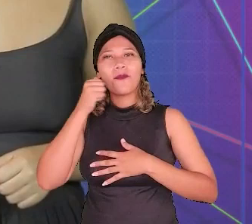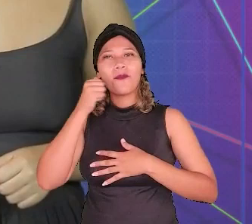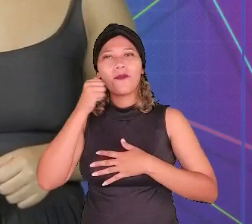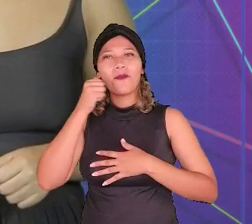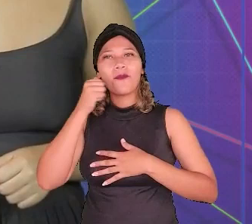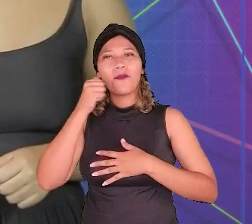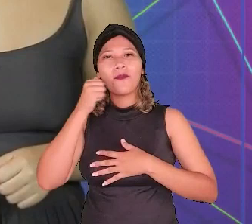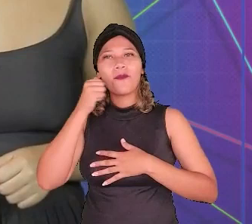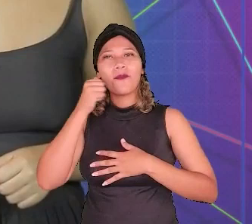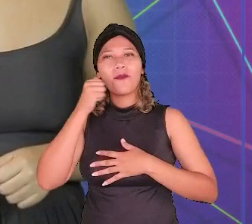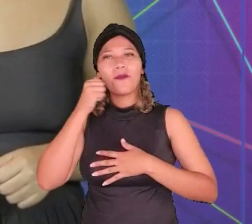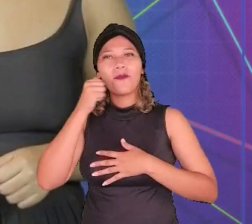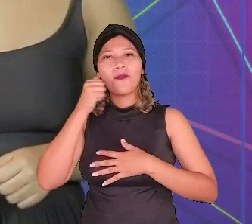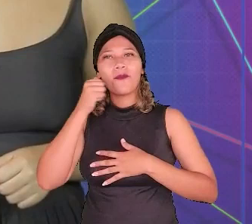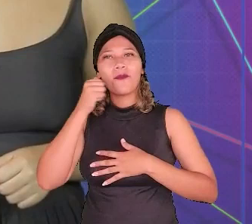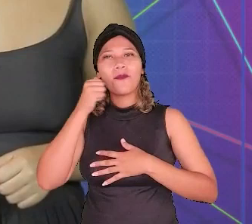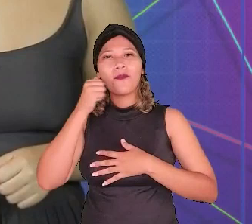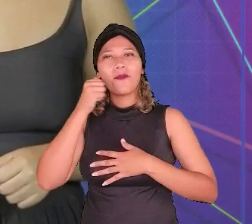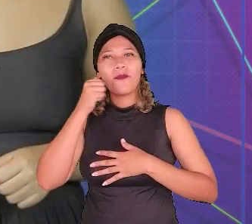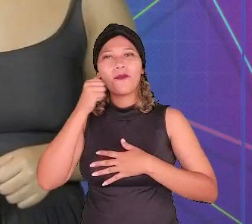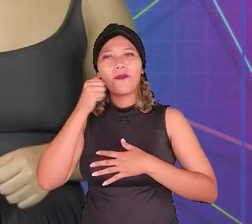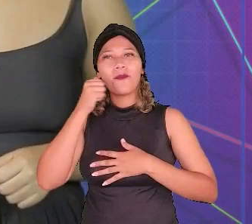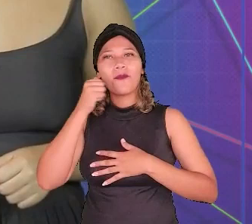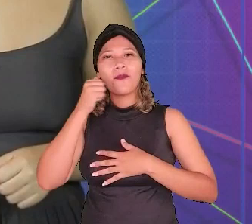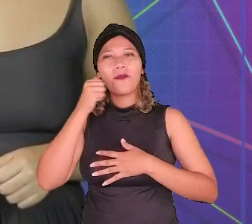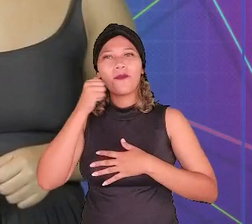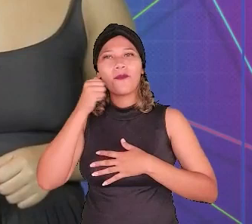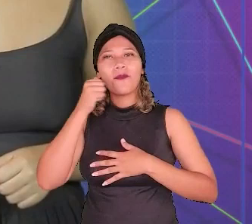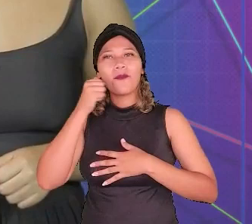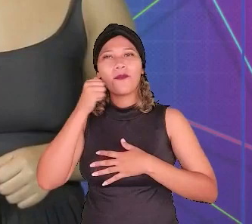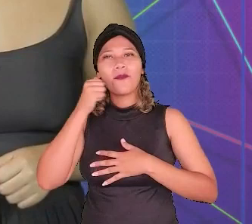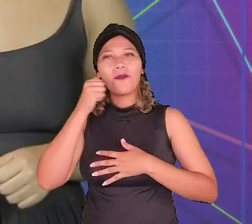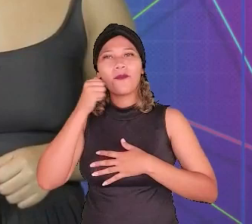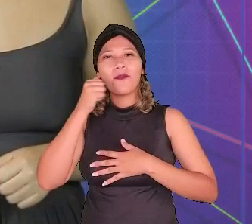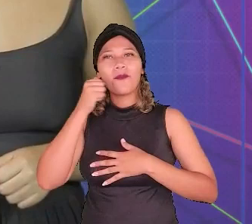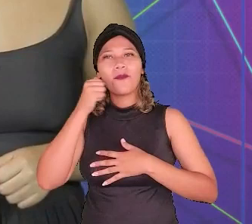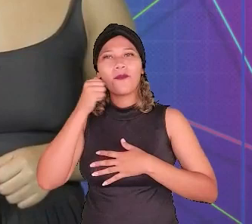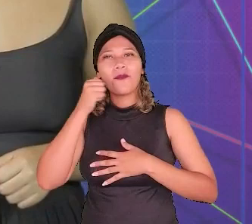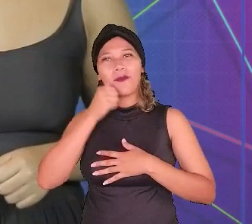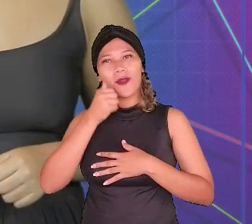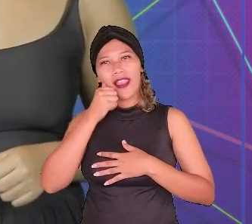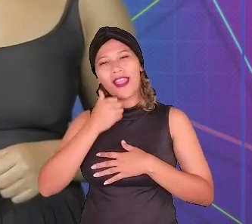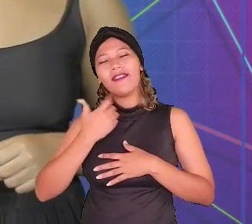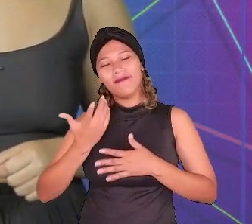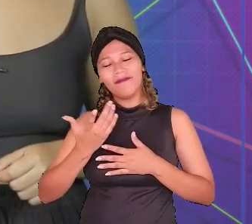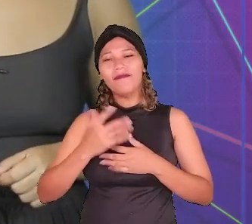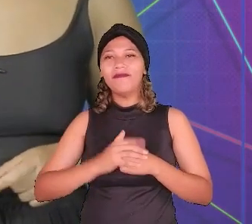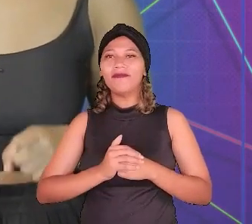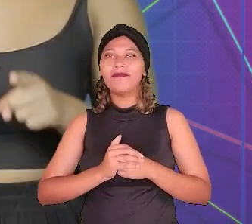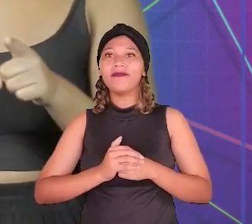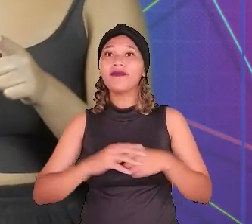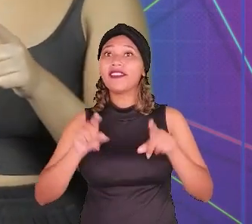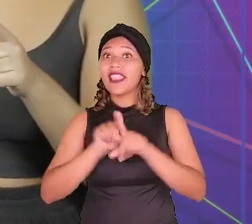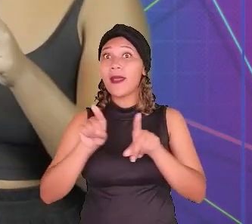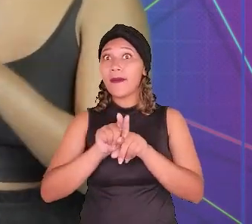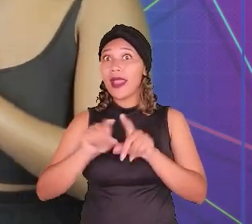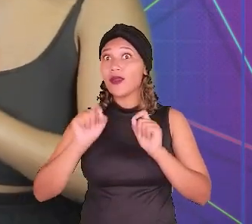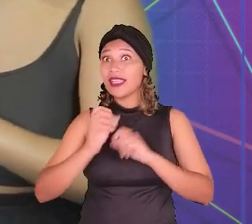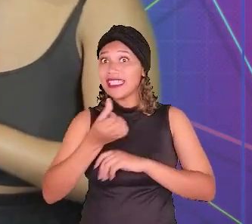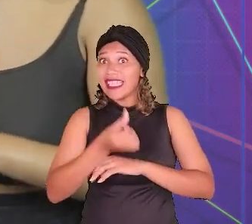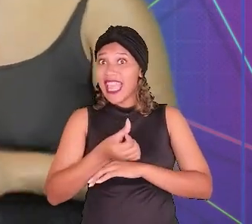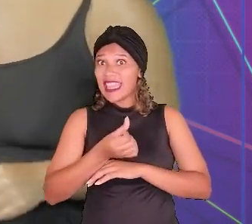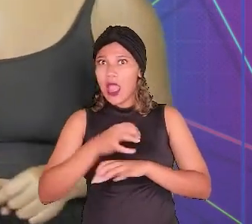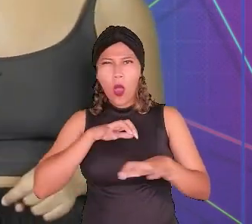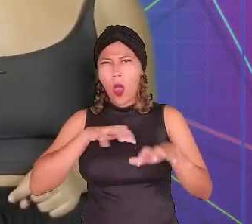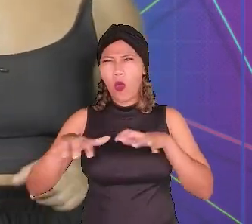Está vestindo um colã vinho com detalhes em dourado e golpeia com seu chicote conhecido como laço mágico ou laço da Número verdade. 6. O